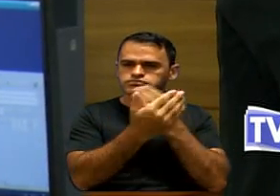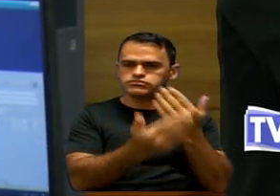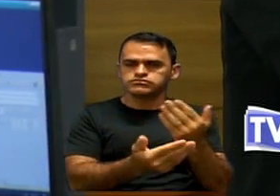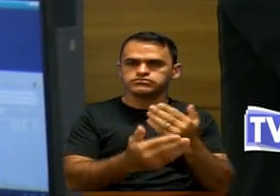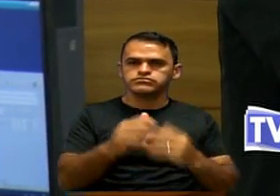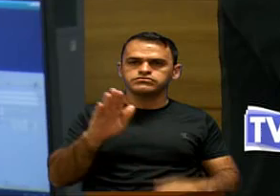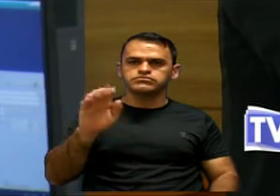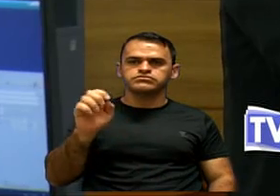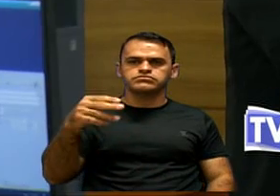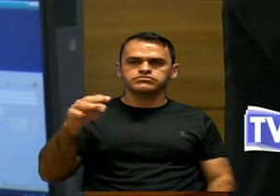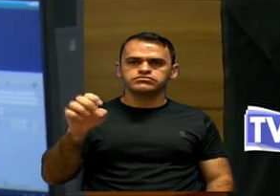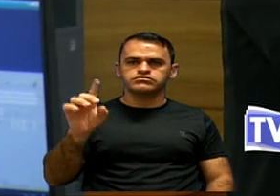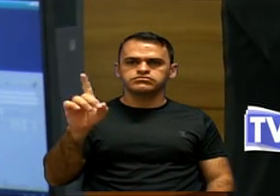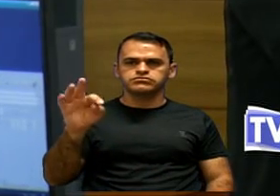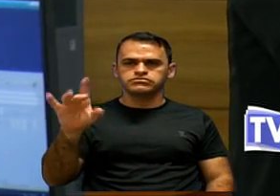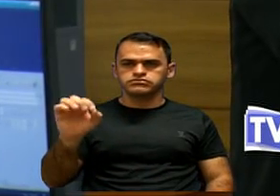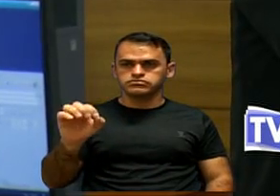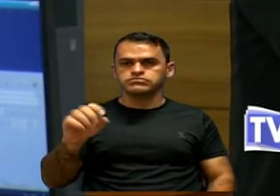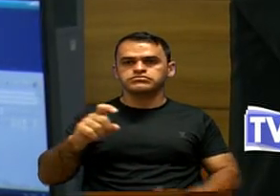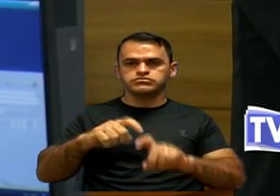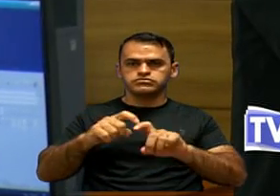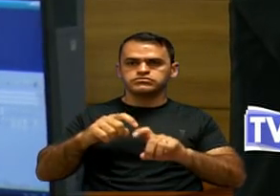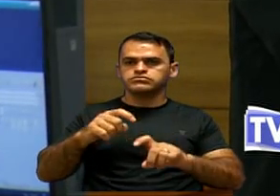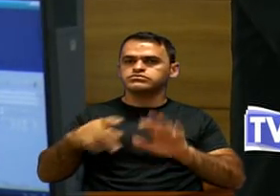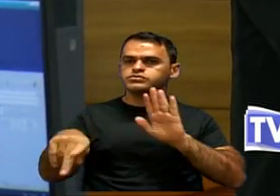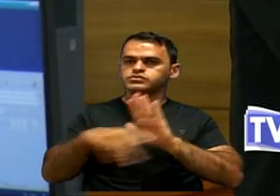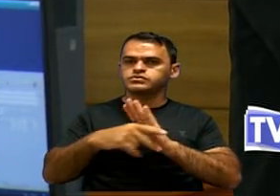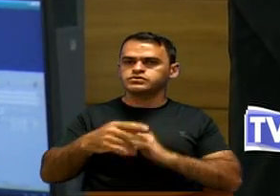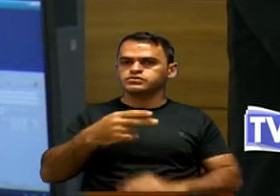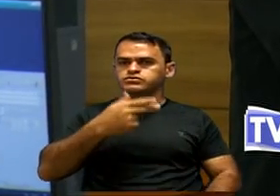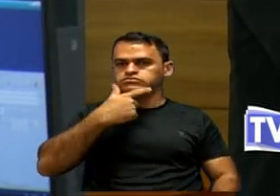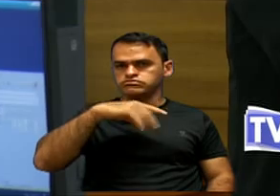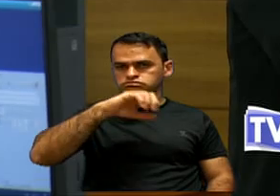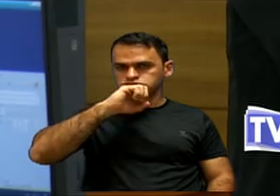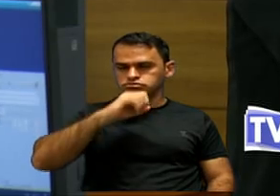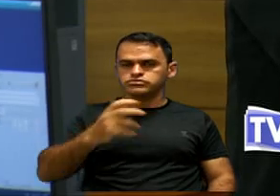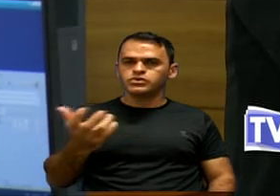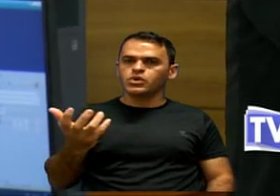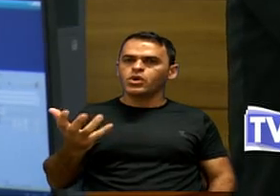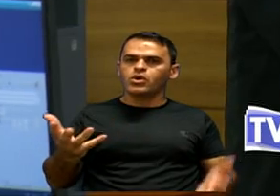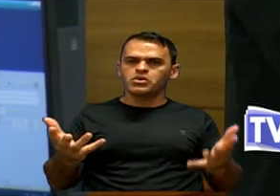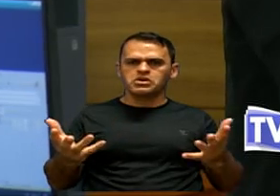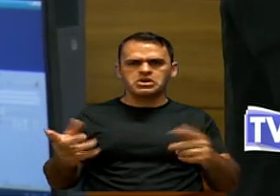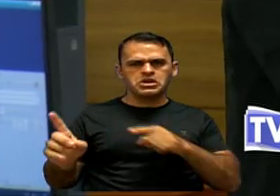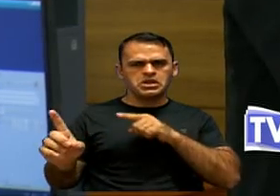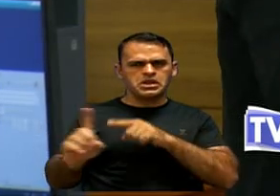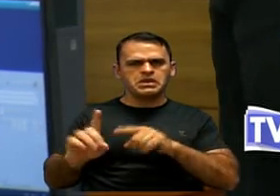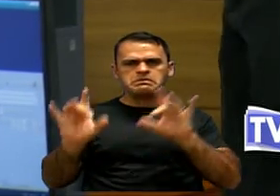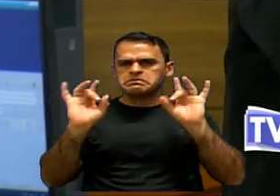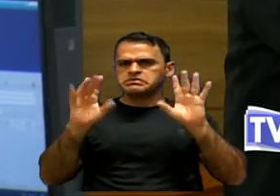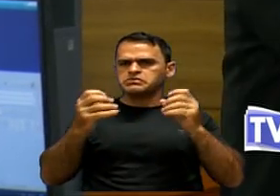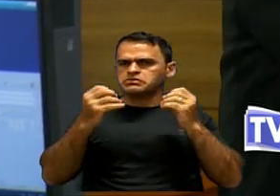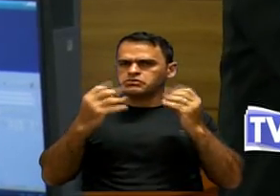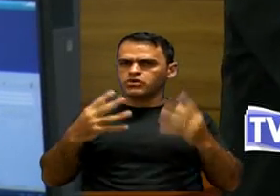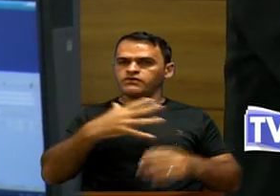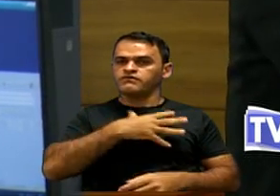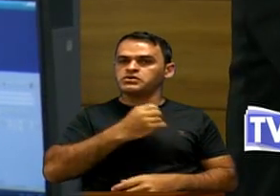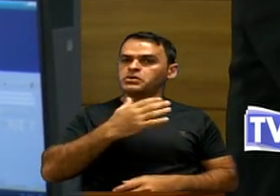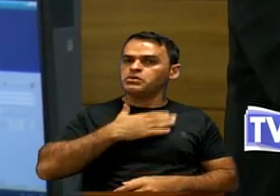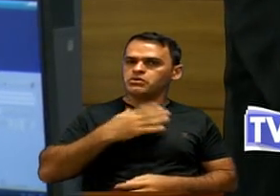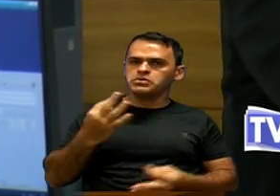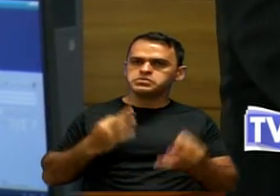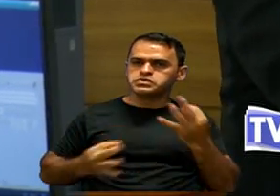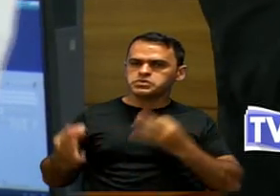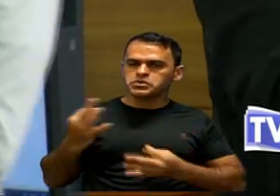Doutor Benedito A. João, que foi médico do meu pai, hoje mora na Santa Rosália. Um médico excelente, tratou do meu filho, tratou de mim. E hoje